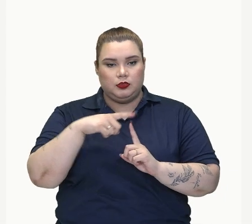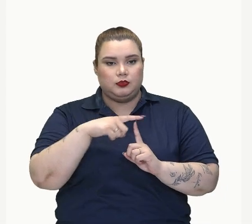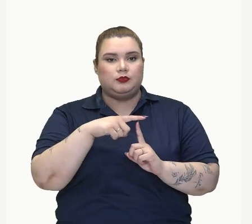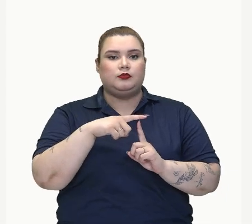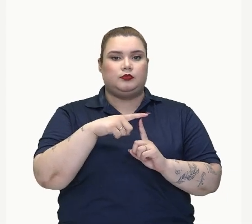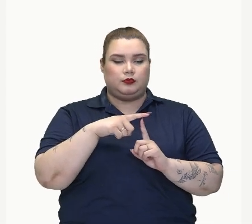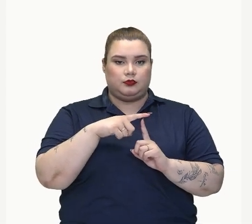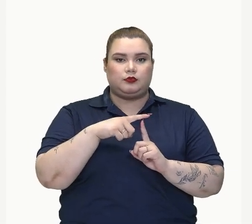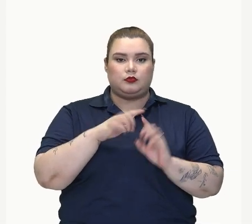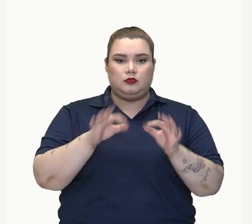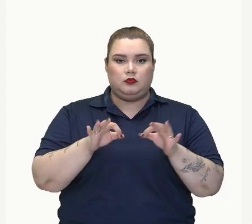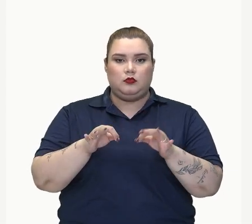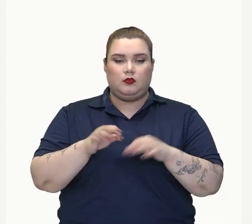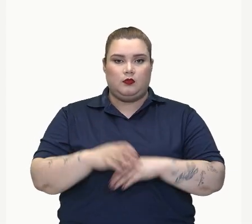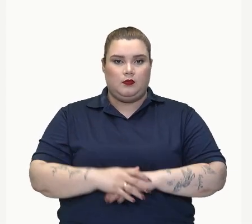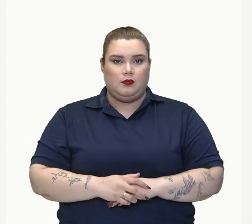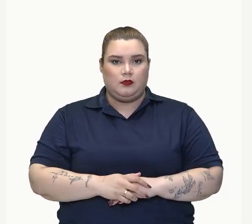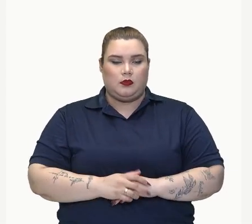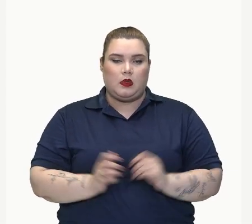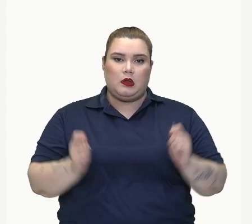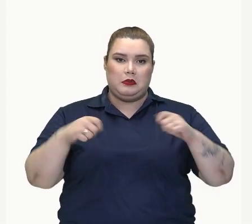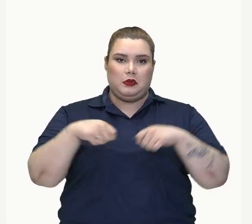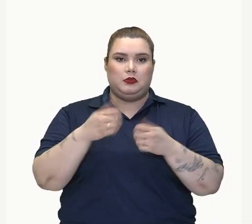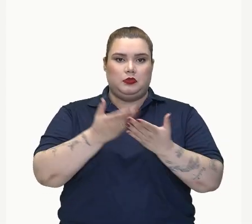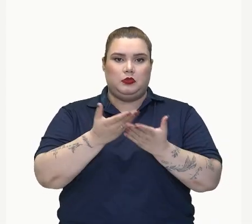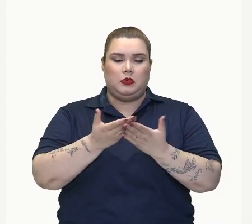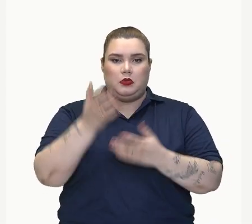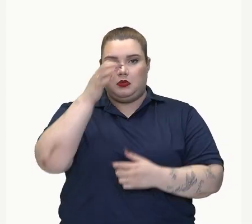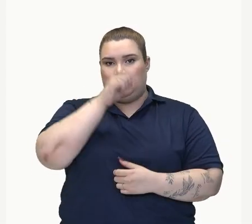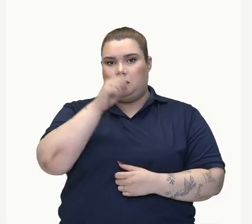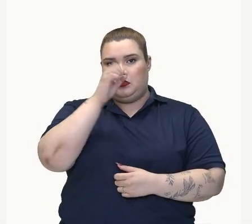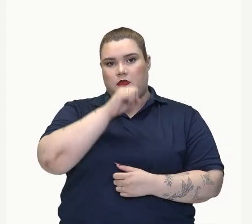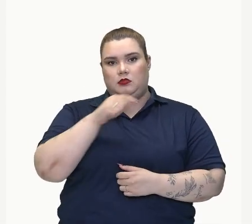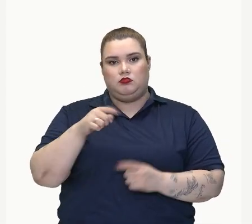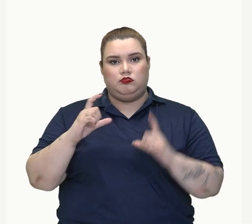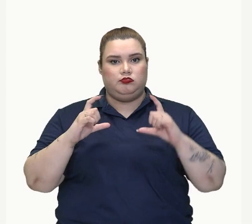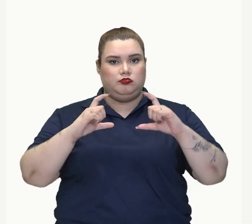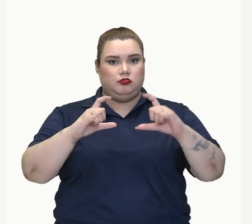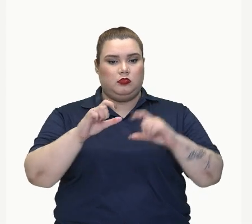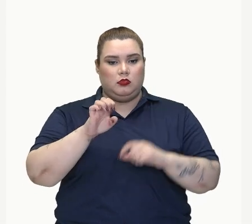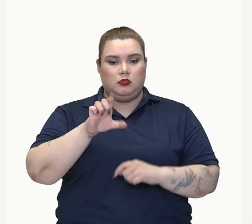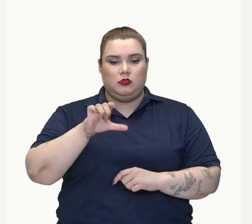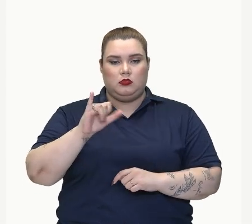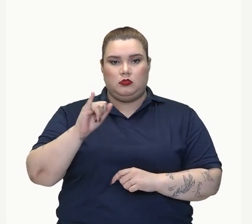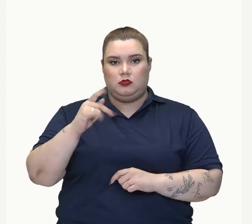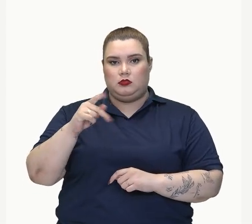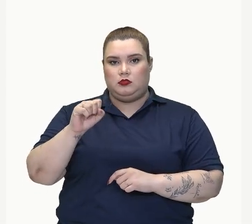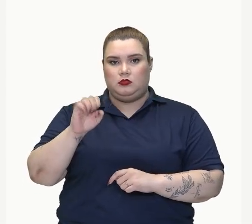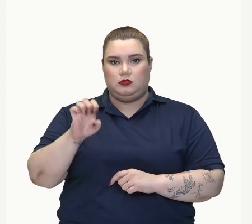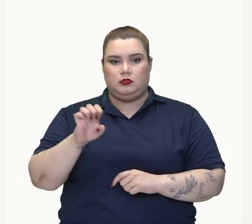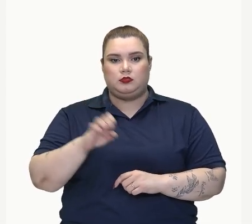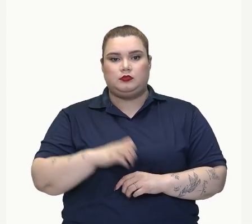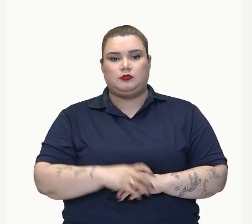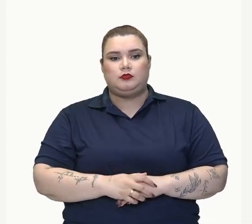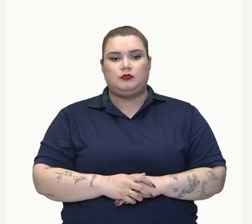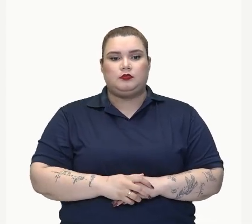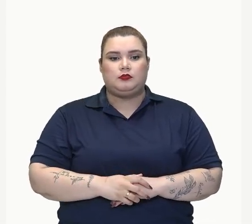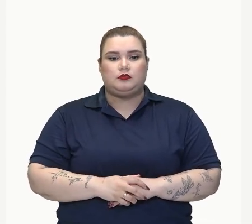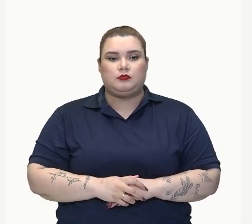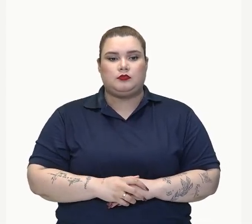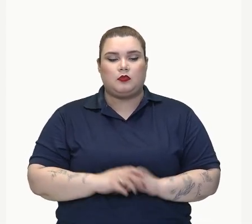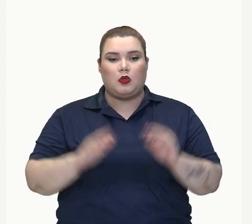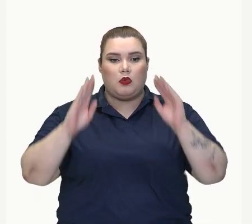são maneiras distintas de se trabalhar a elipse, tá? Então a gente vai se concentrar aqui no